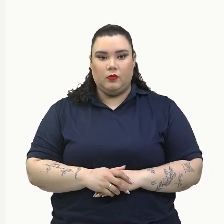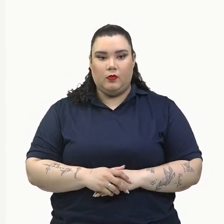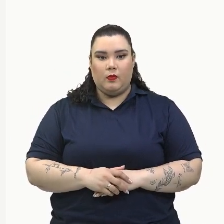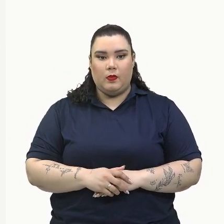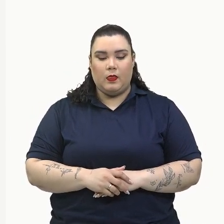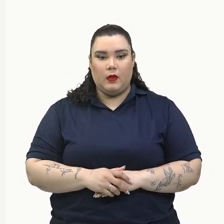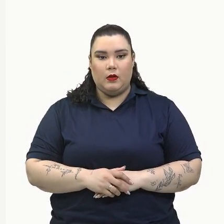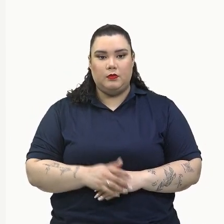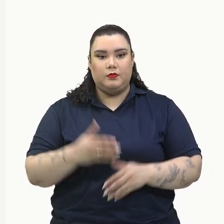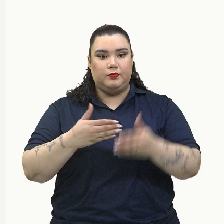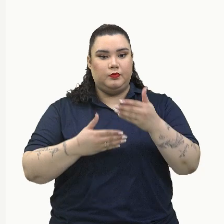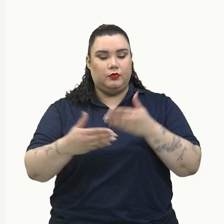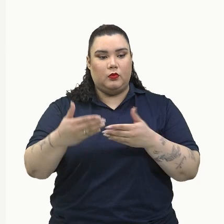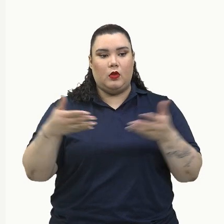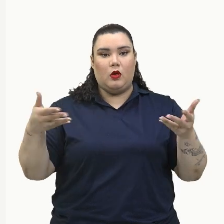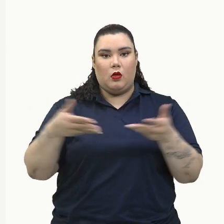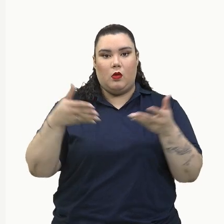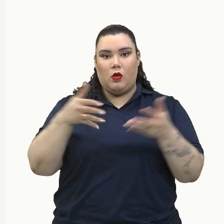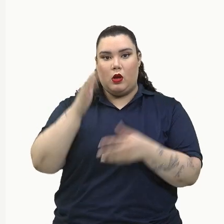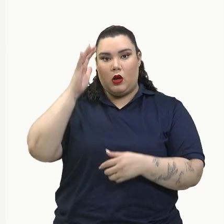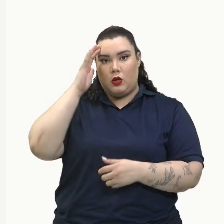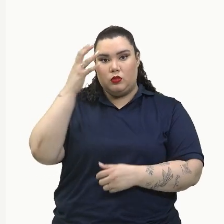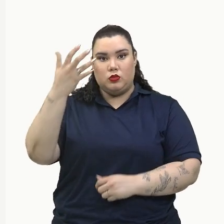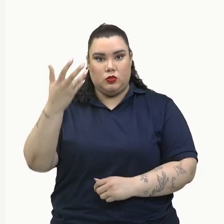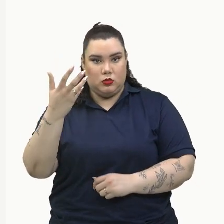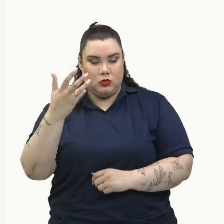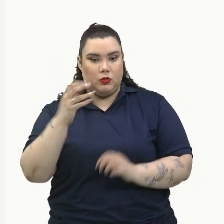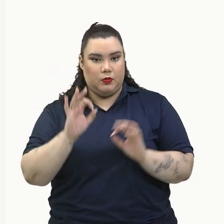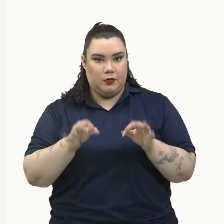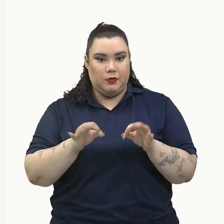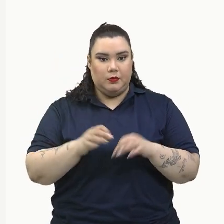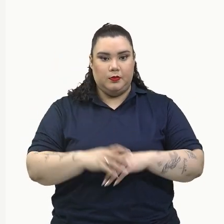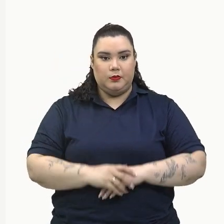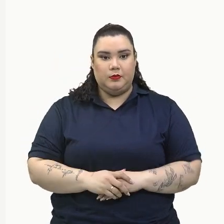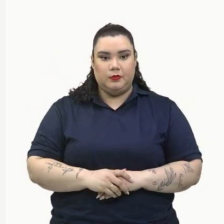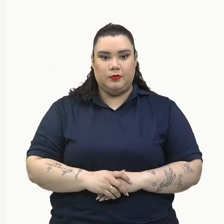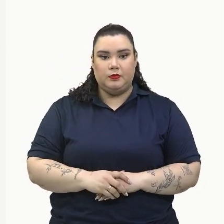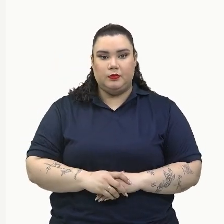Aí vamos aqui à nossa resolução. Tá?